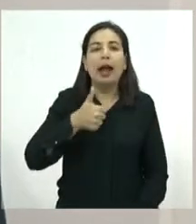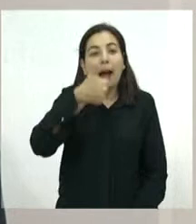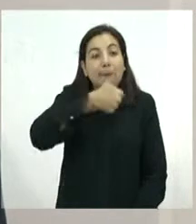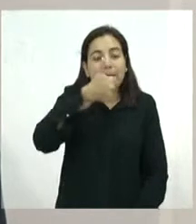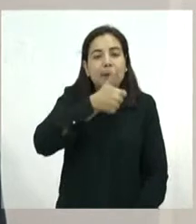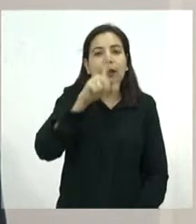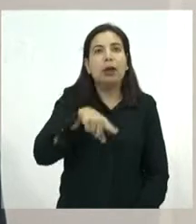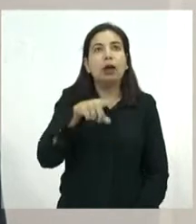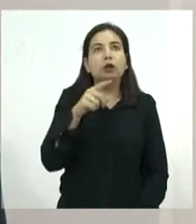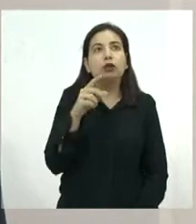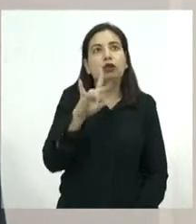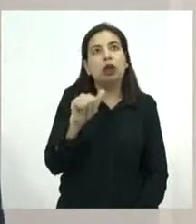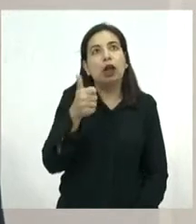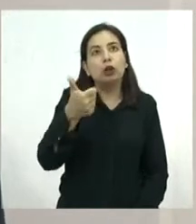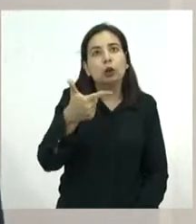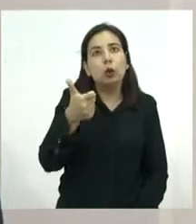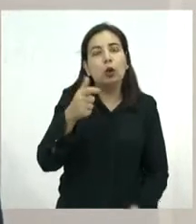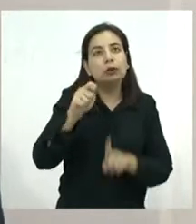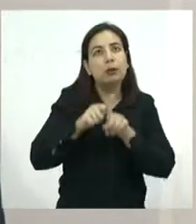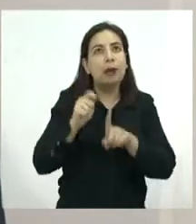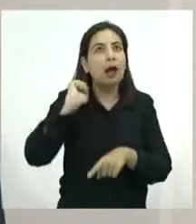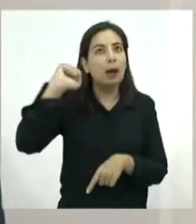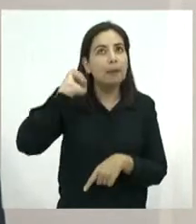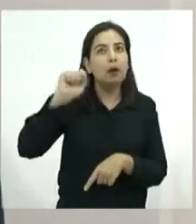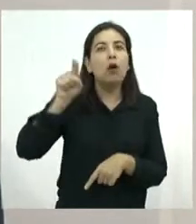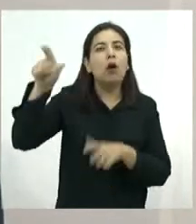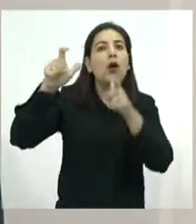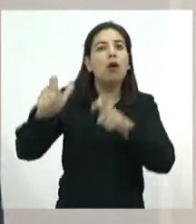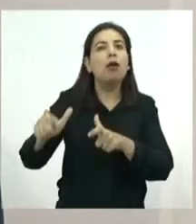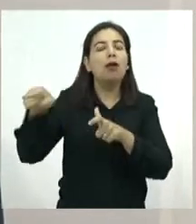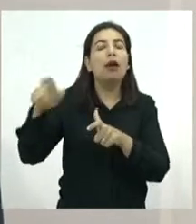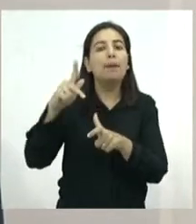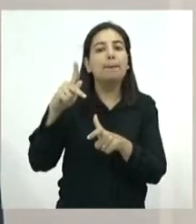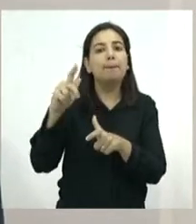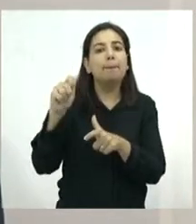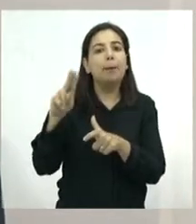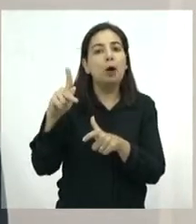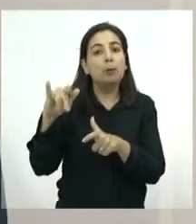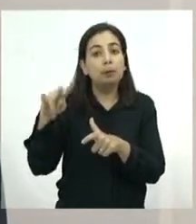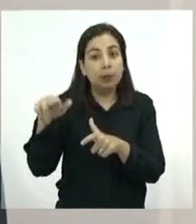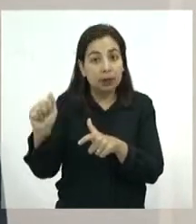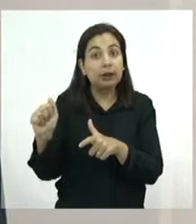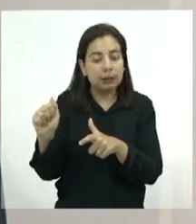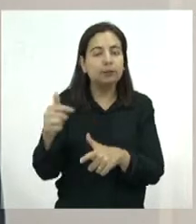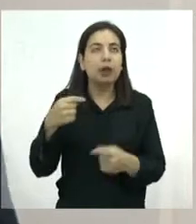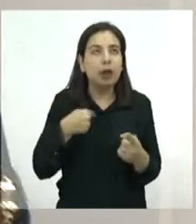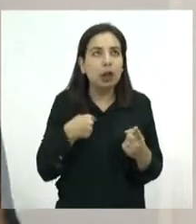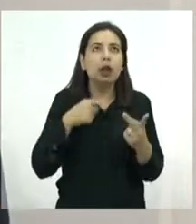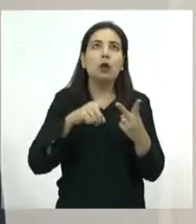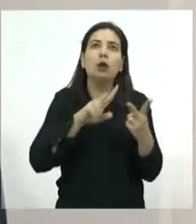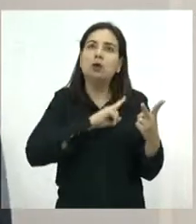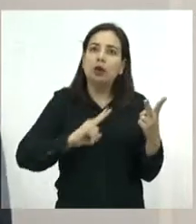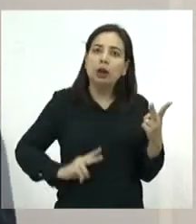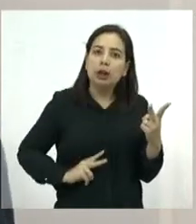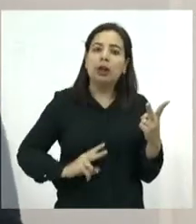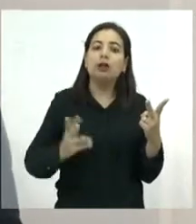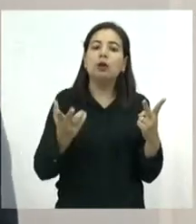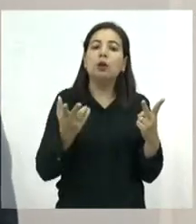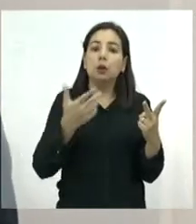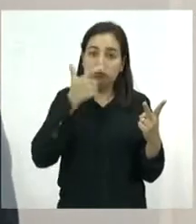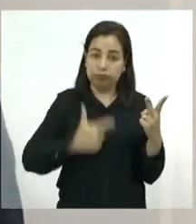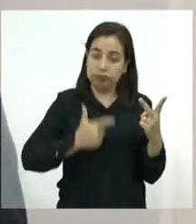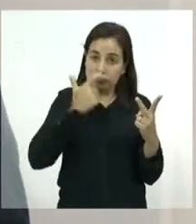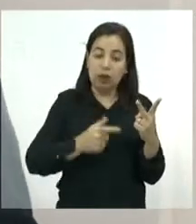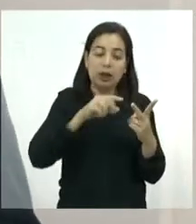no último dia 12 de abril, lá na Palpina, onde nós tivemos a oportunidade, eu, o vereador e toda a minha assessoria, toda a